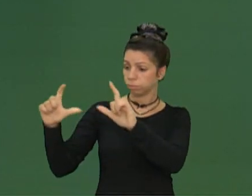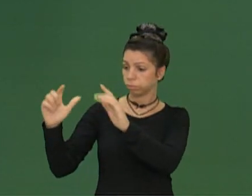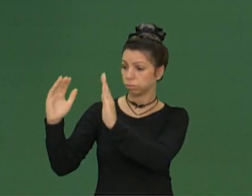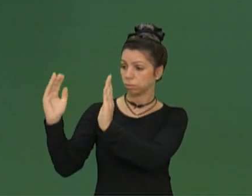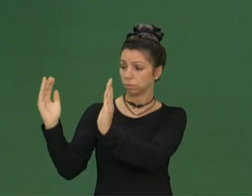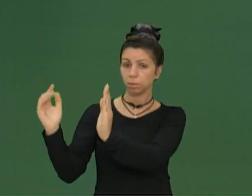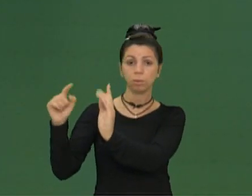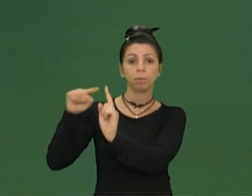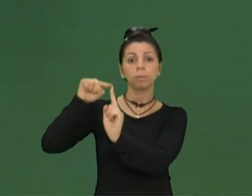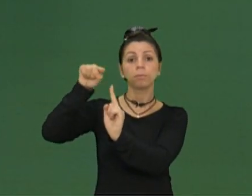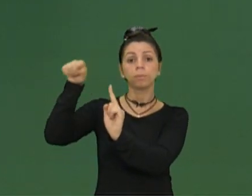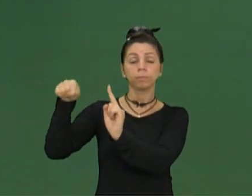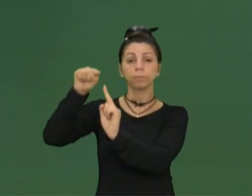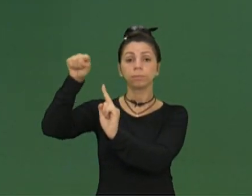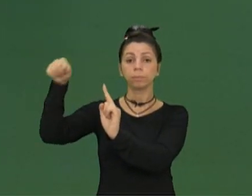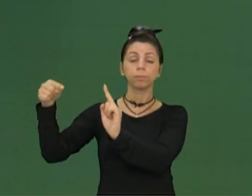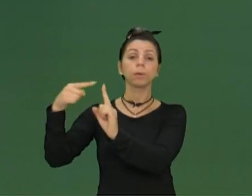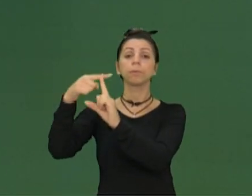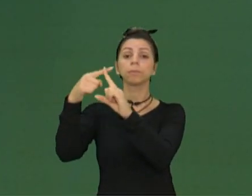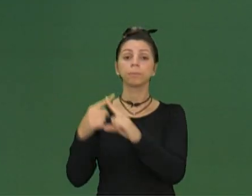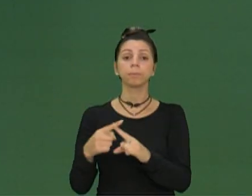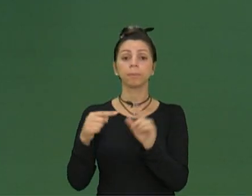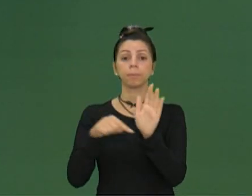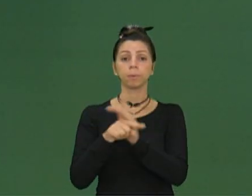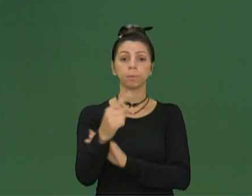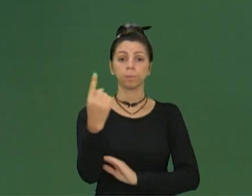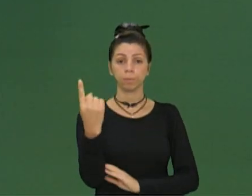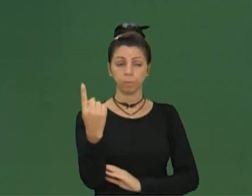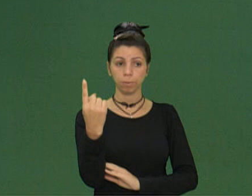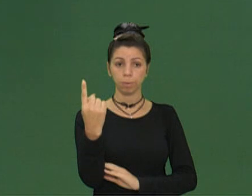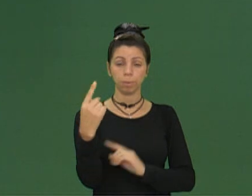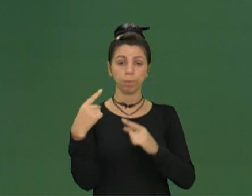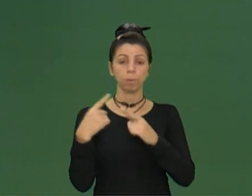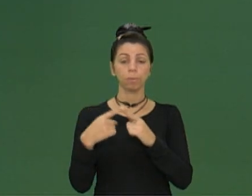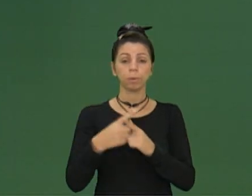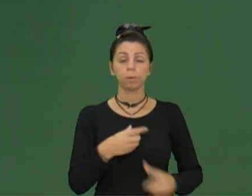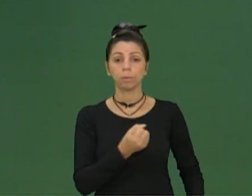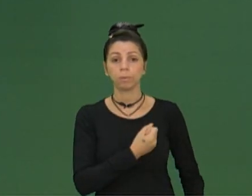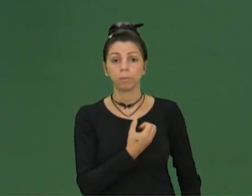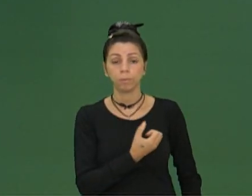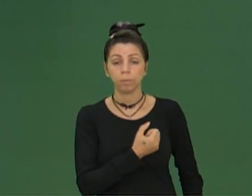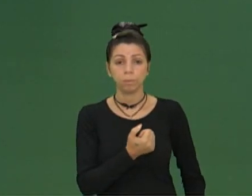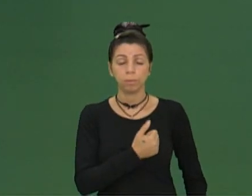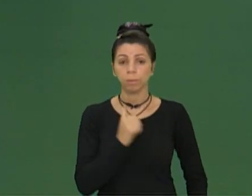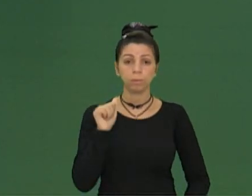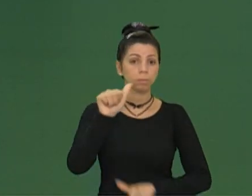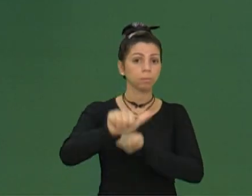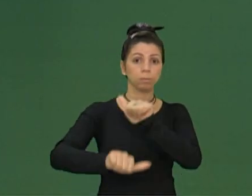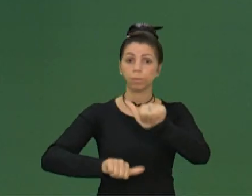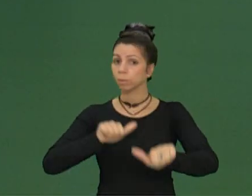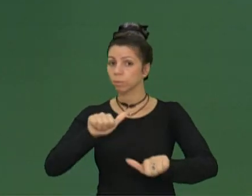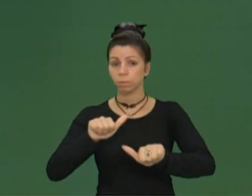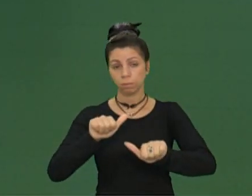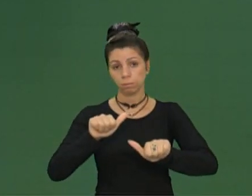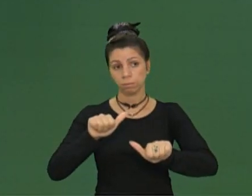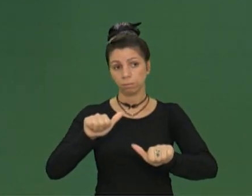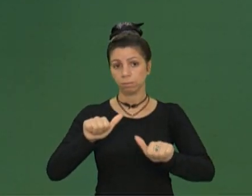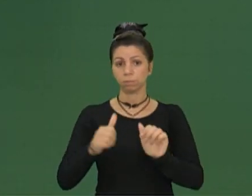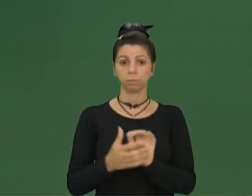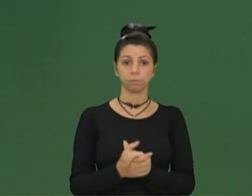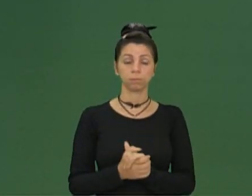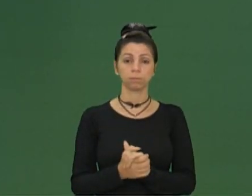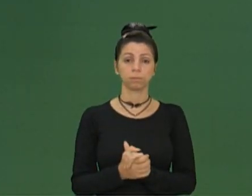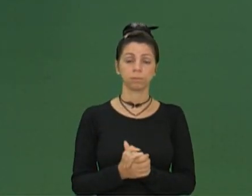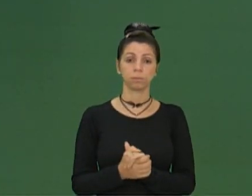toda a equação por menos 1. Por quê? Percebam que o valor numérico, ele não altera, o algarismo não alterou, né? Aqui, o